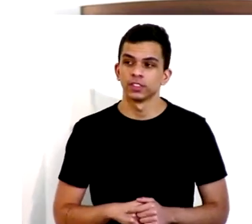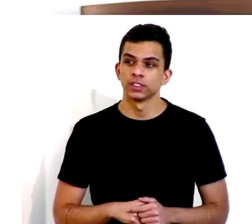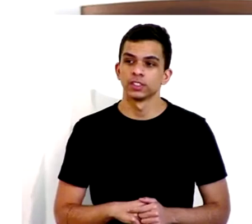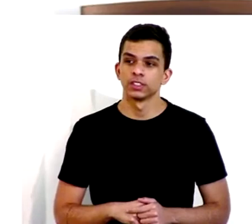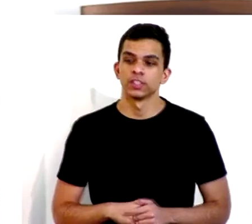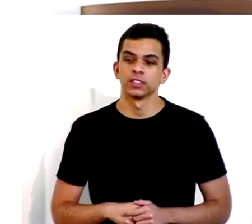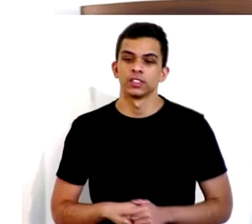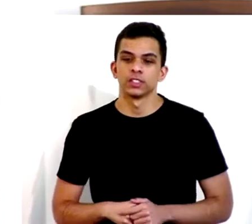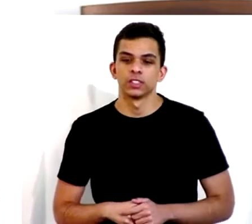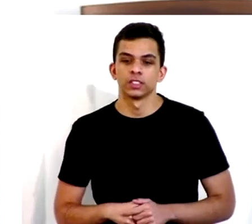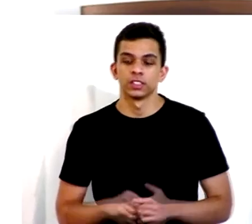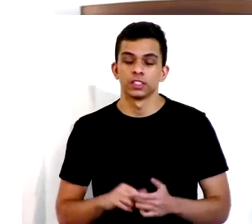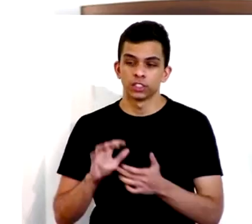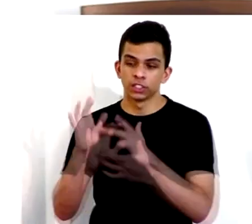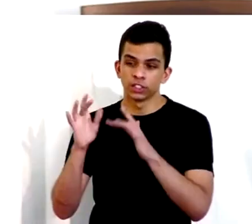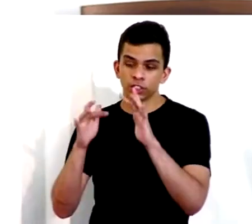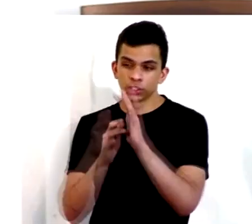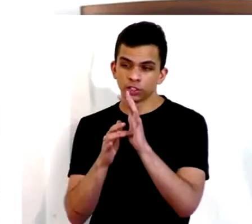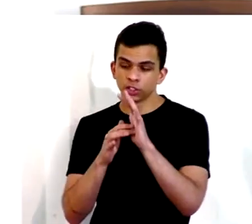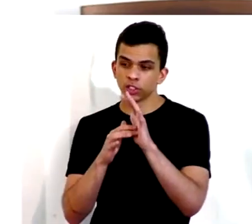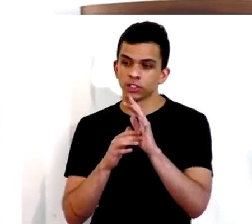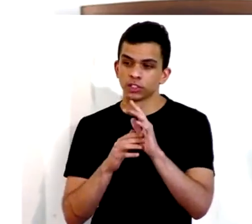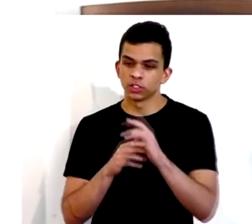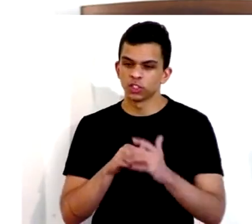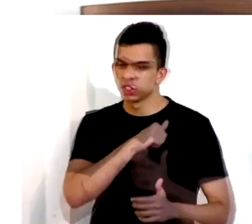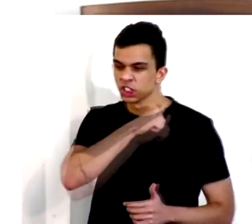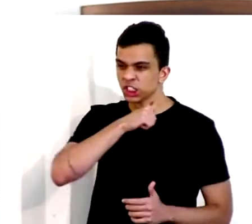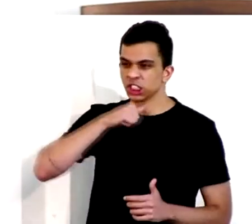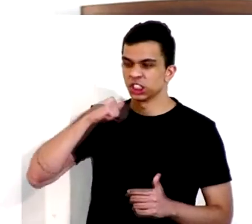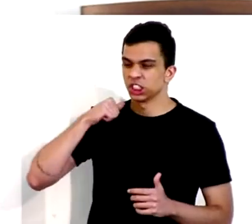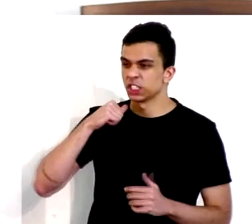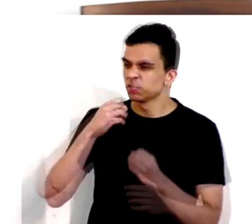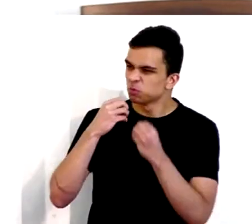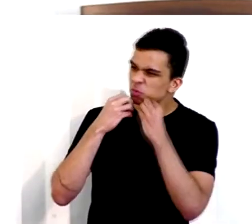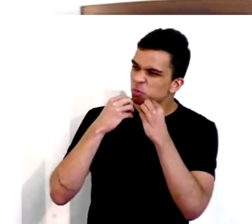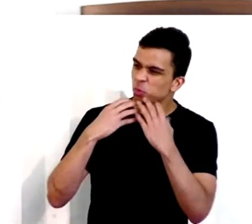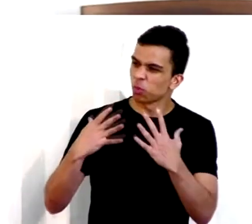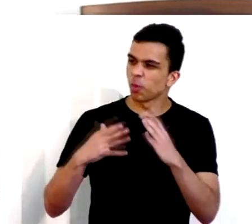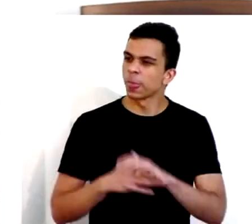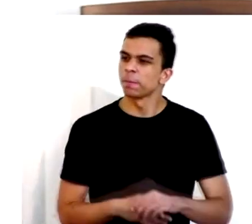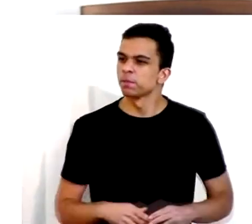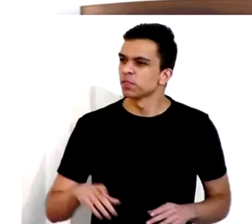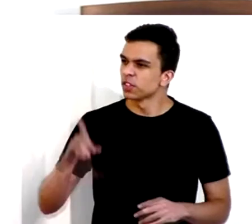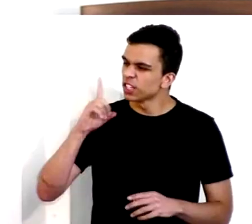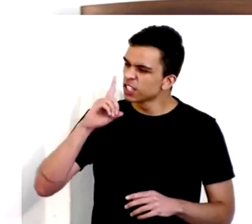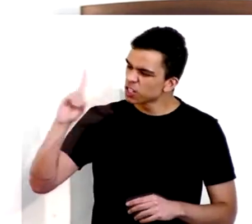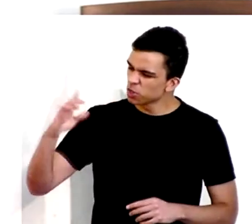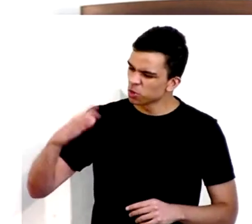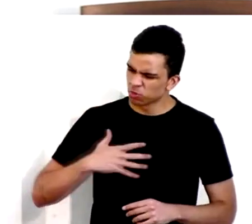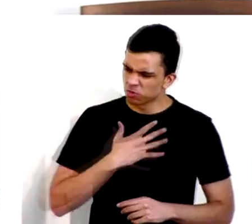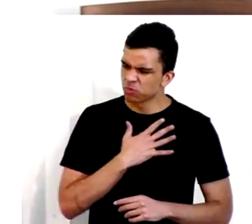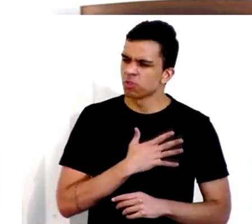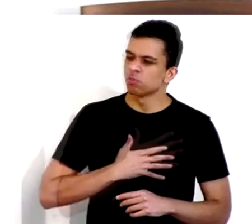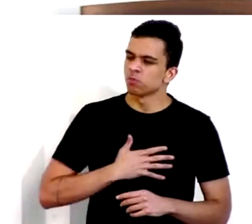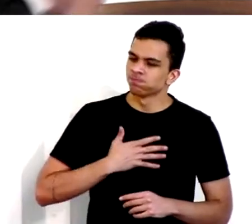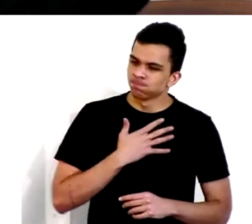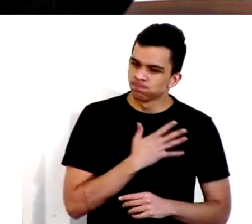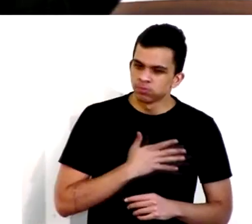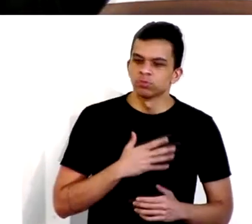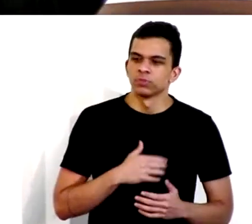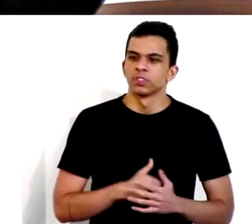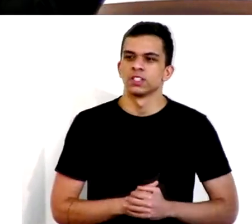Cristo, agradou moê-lo, fazendo enfermar, porque Deus se agradou